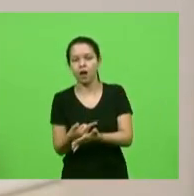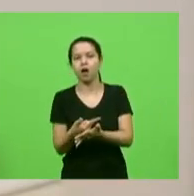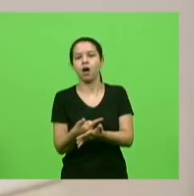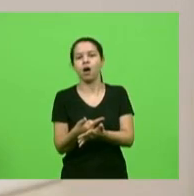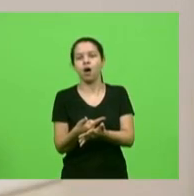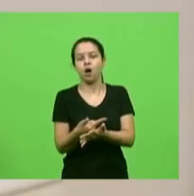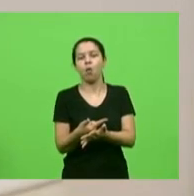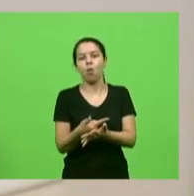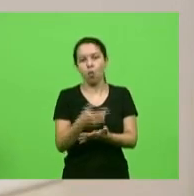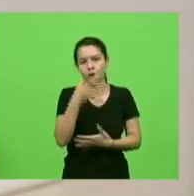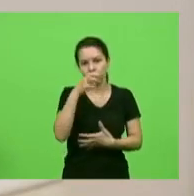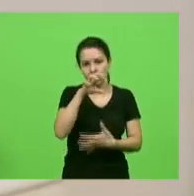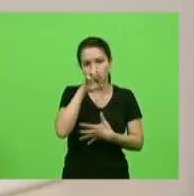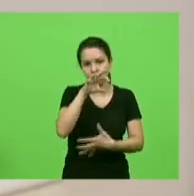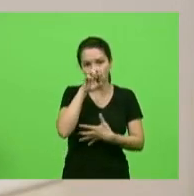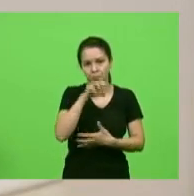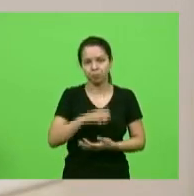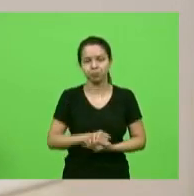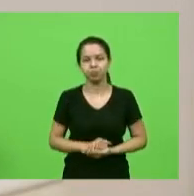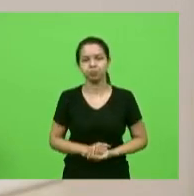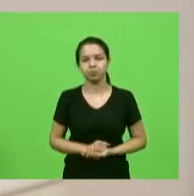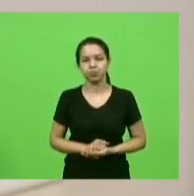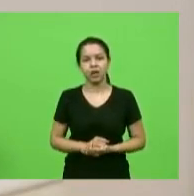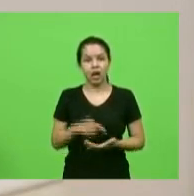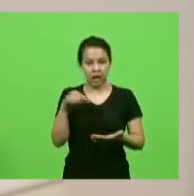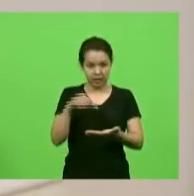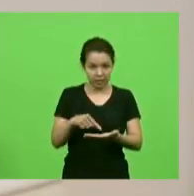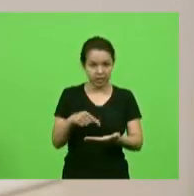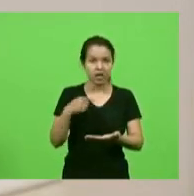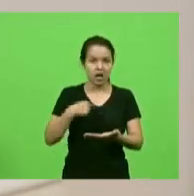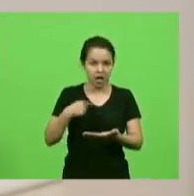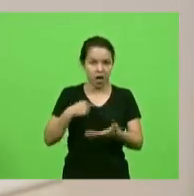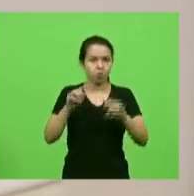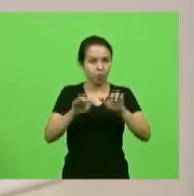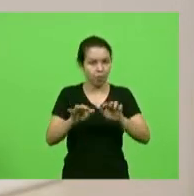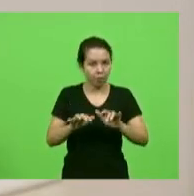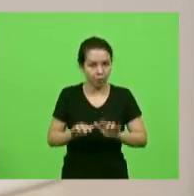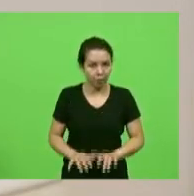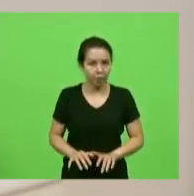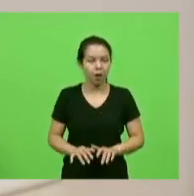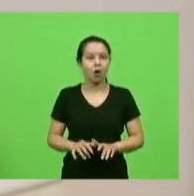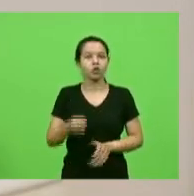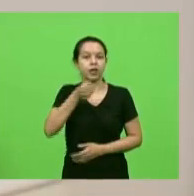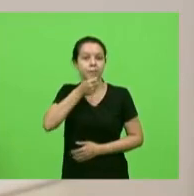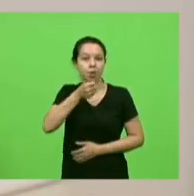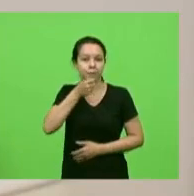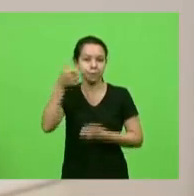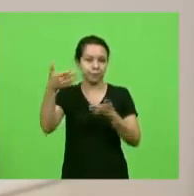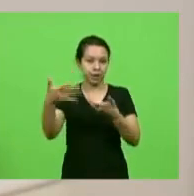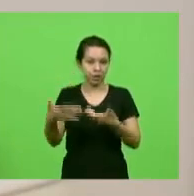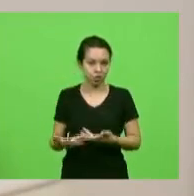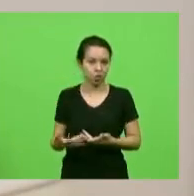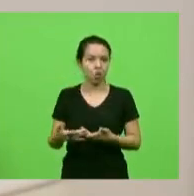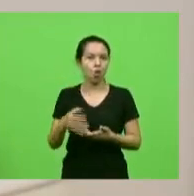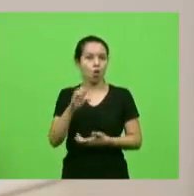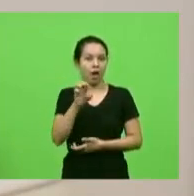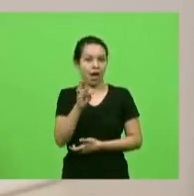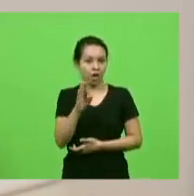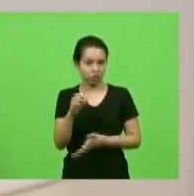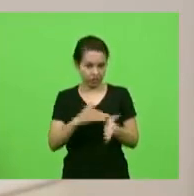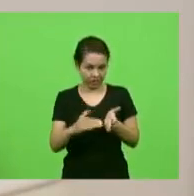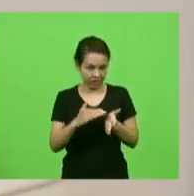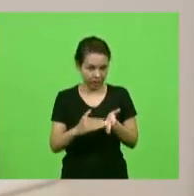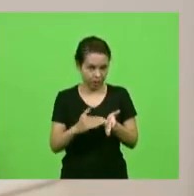Aqui, excelências, eu transcrevo tanto o depoimento do senhor Elton Zeferino, que ele diz que no dia 15 ele